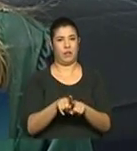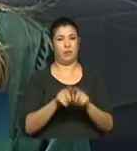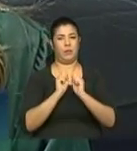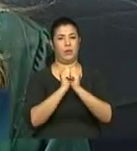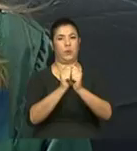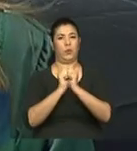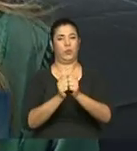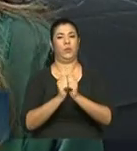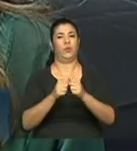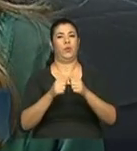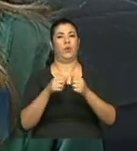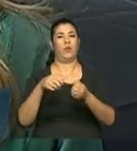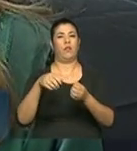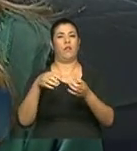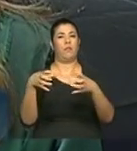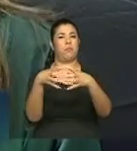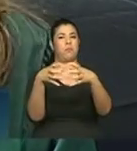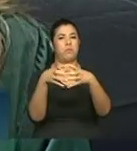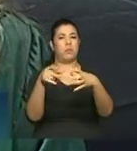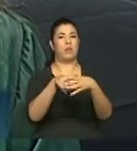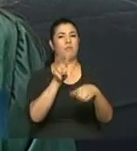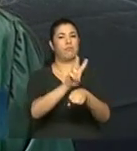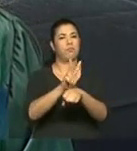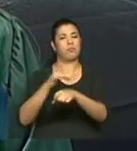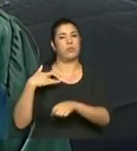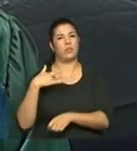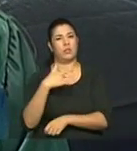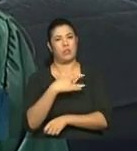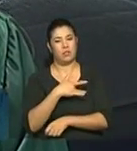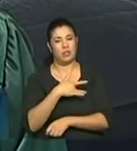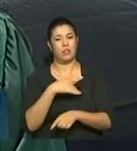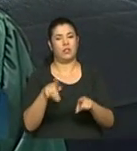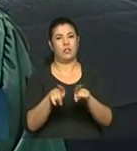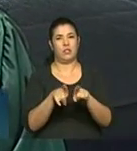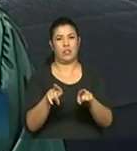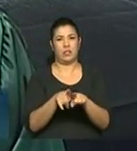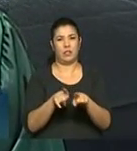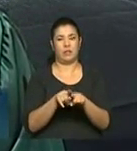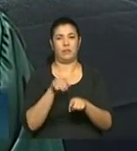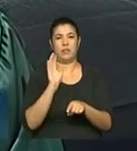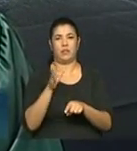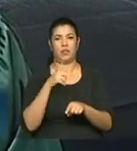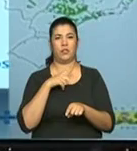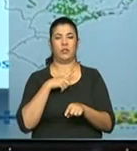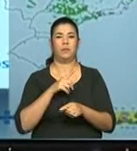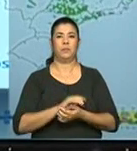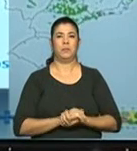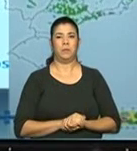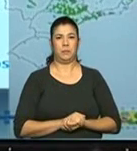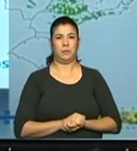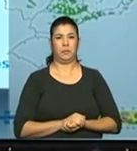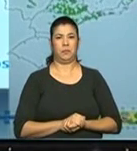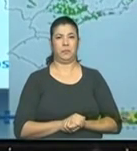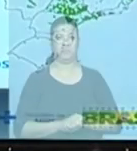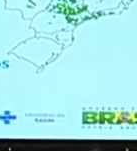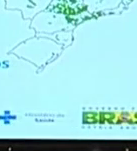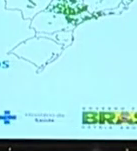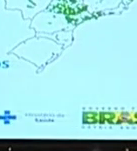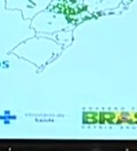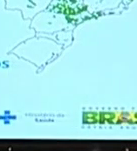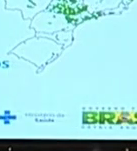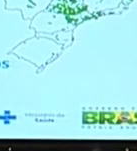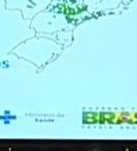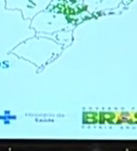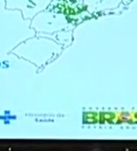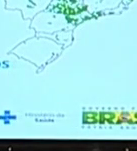Câmara Técnica de Vigilância e Saúde. O próximo, mais rápido, o próximo, por favor. Nesse, eu quero mostrar a